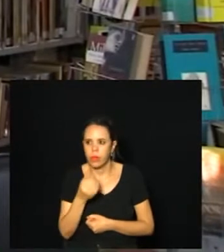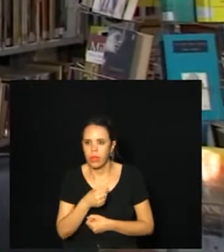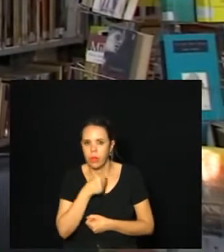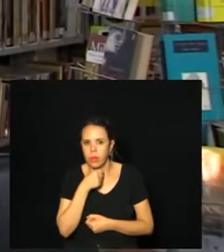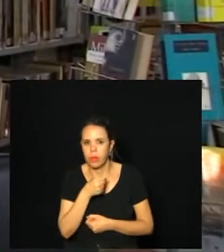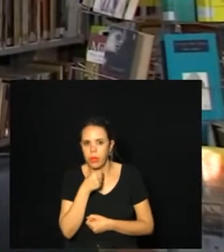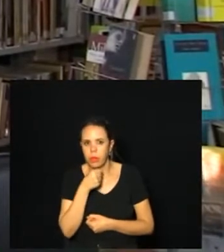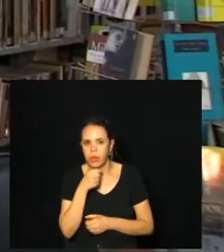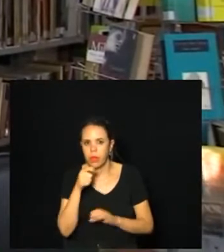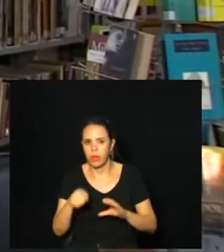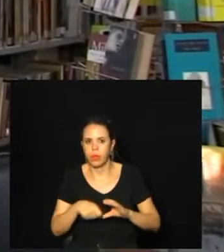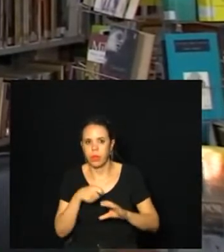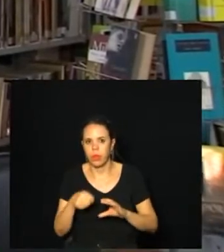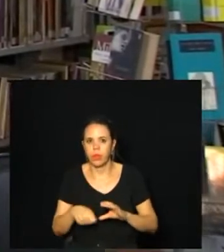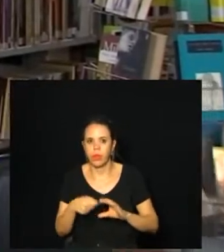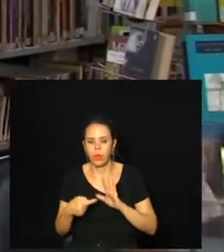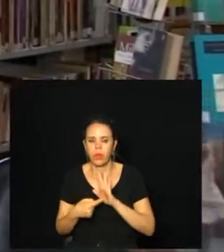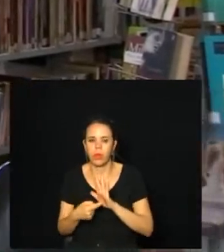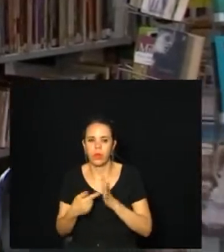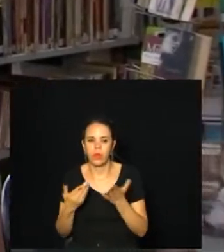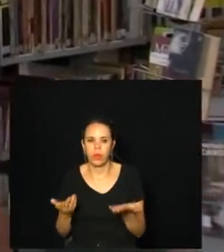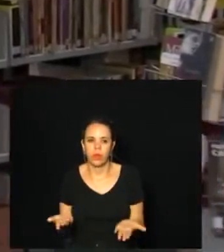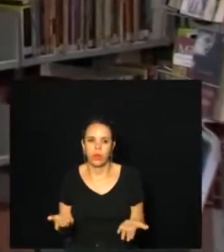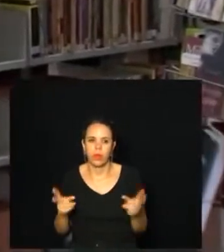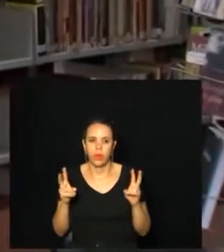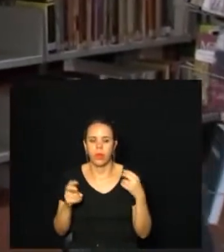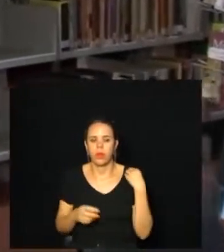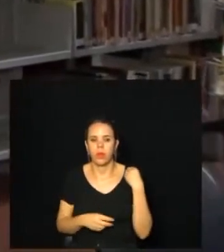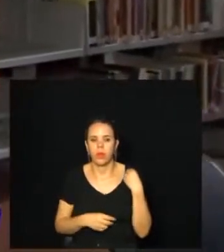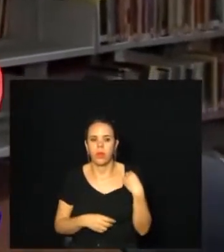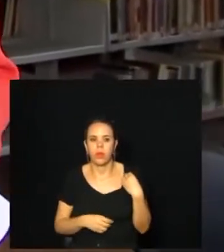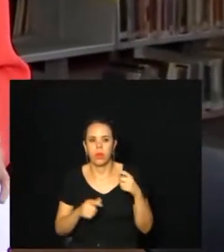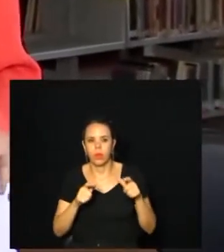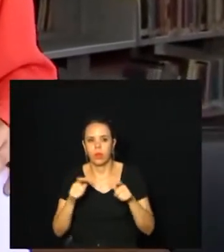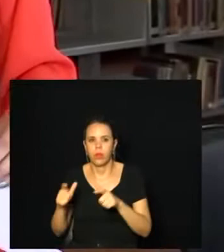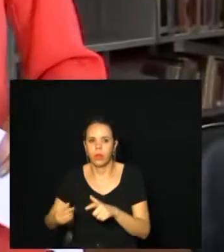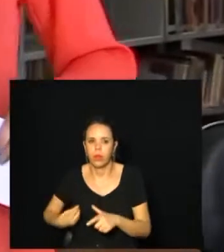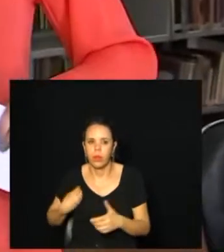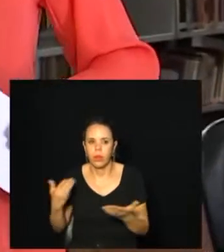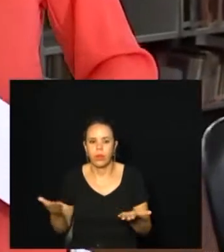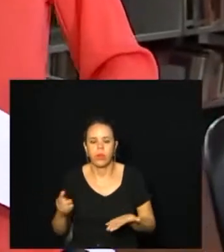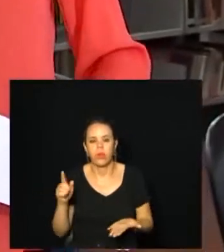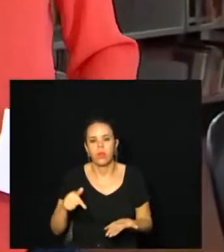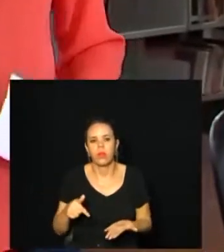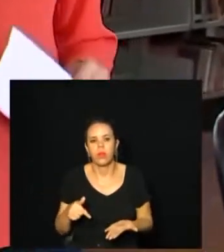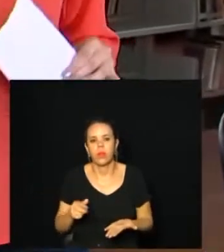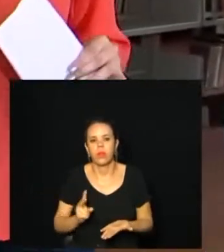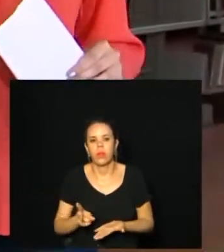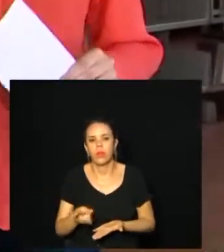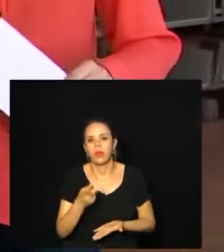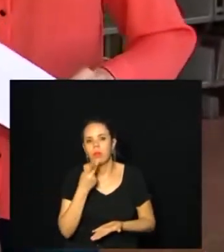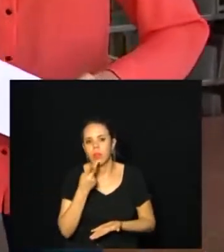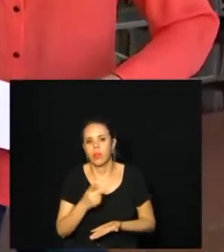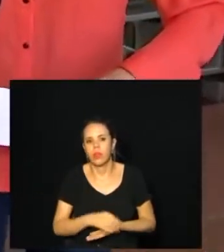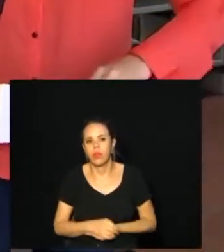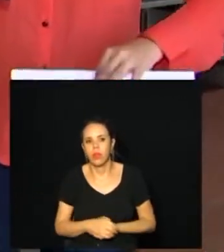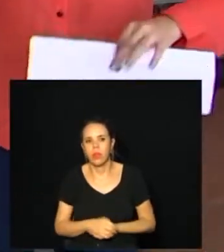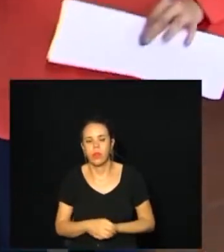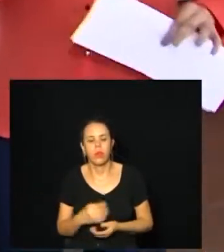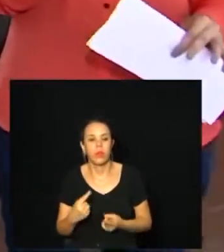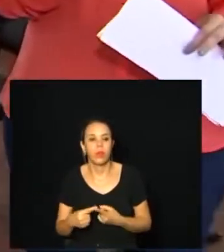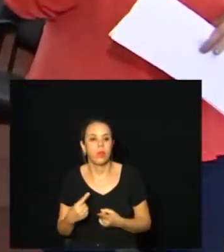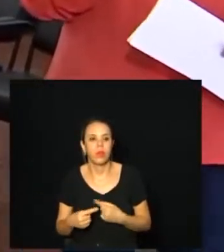repórter cinematográfico mostrar um pouquinho sobre esse ambiente que nós estamos agora, que a gente vai continuar falando, Gabriel,